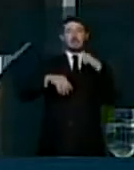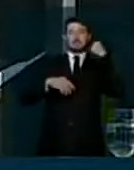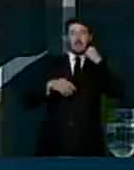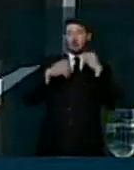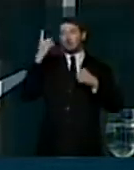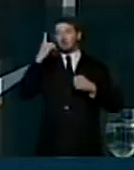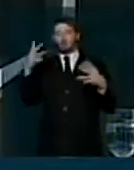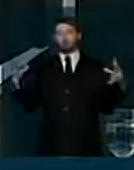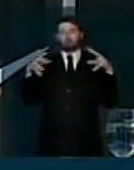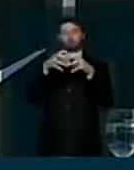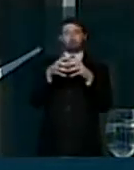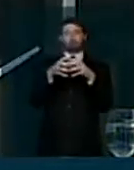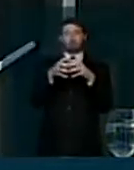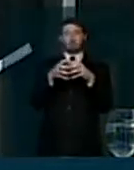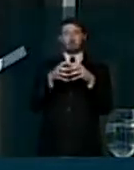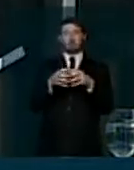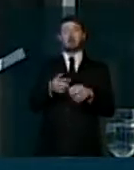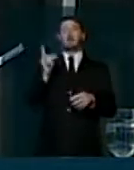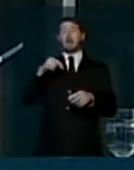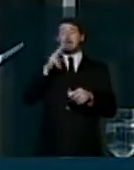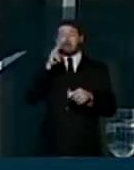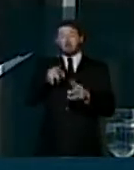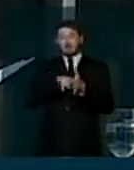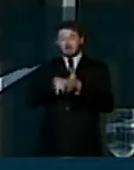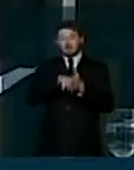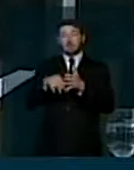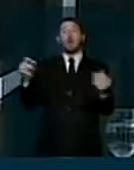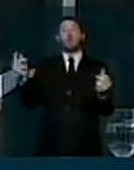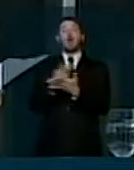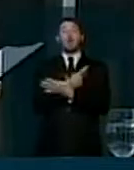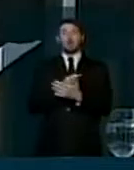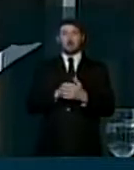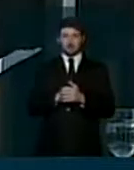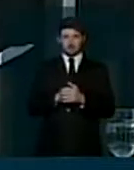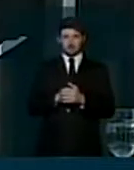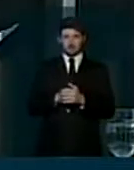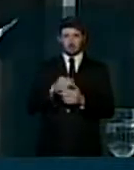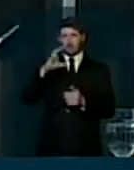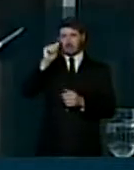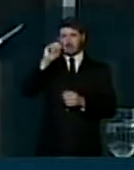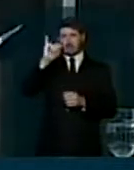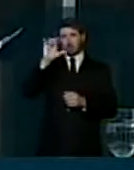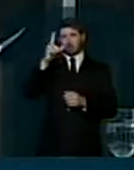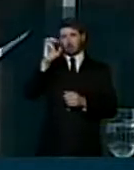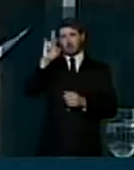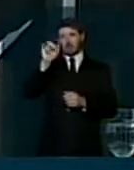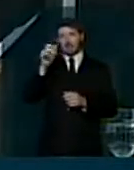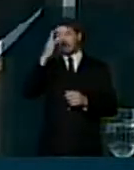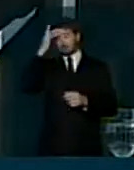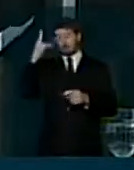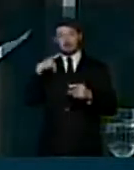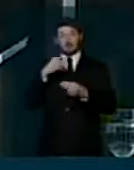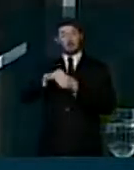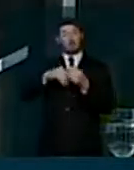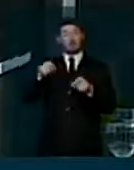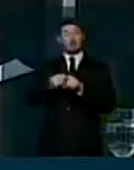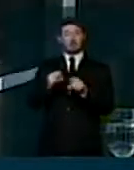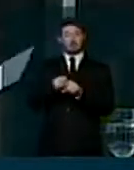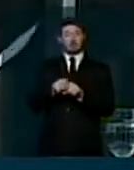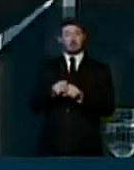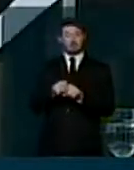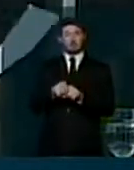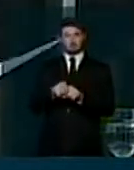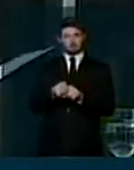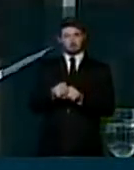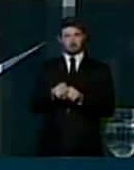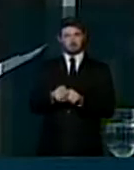investigar o esquema de corrupção comandado pelo Carlinhos Cachoeira e pessoas a ele ligadas diretamente e indiretamente.